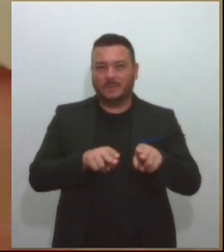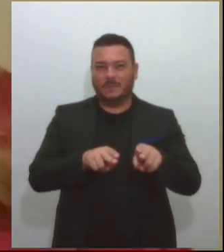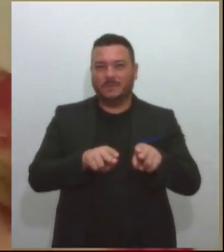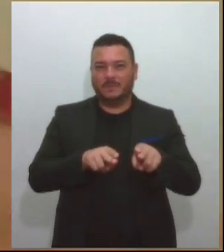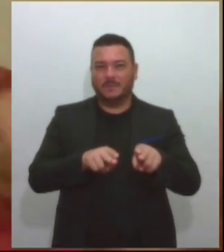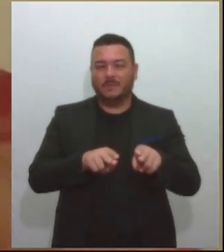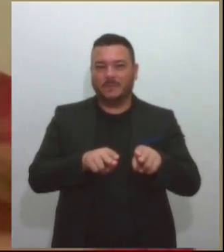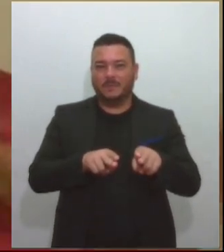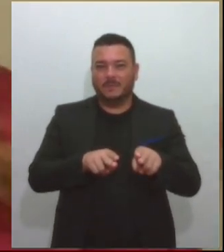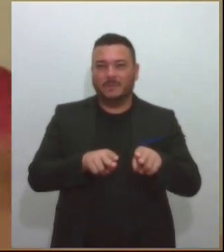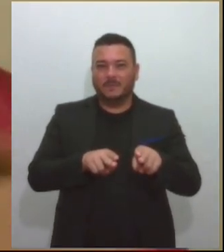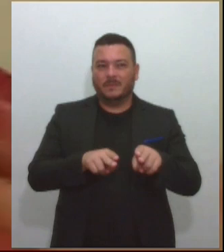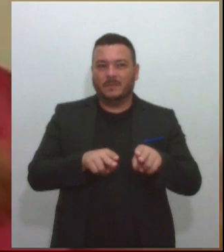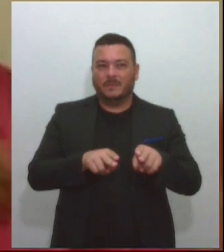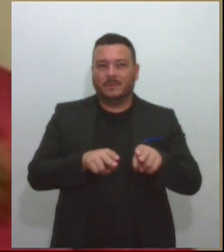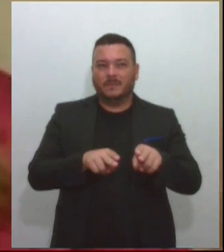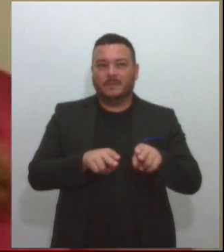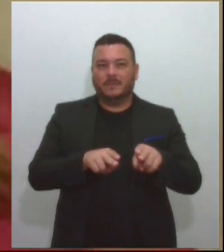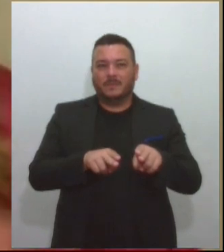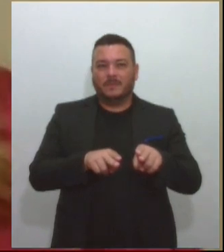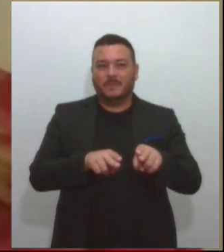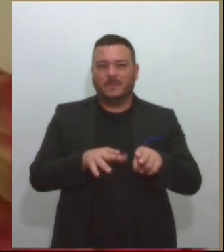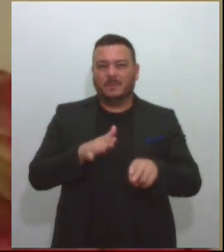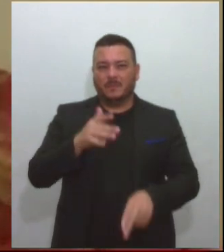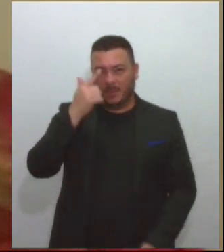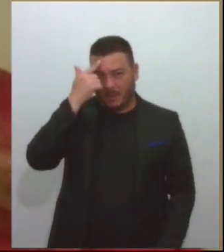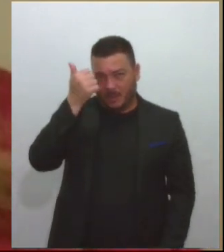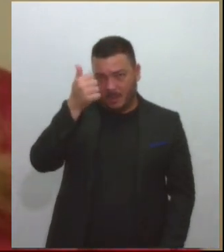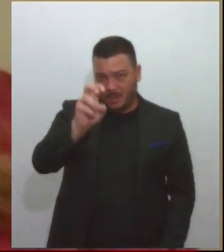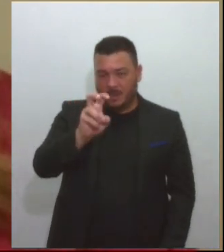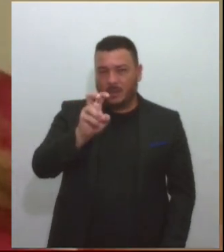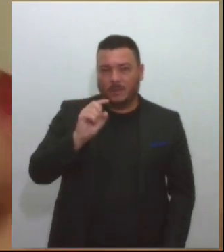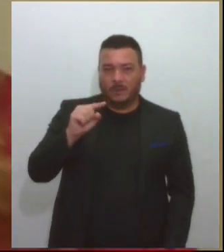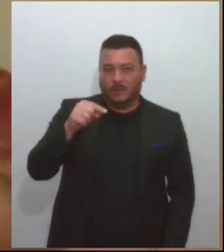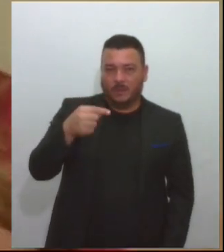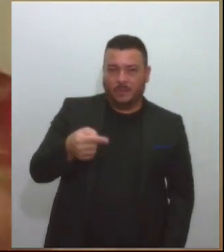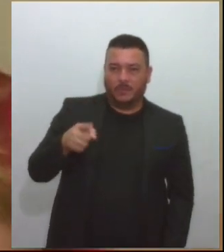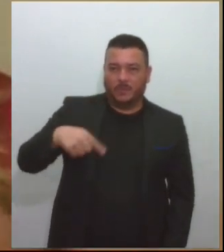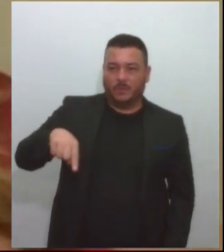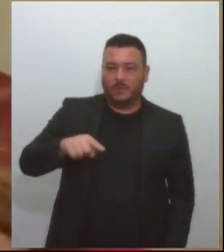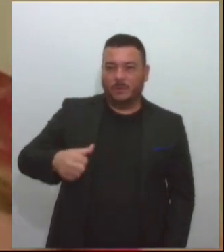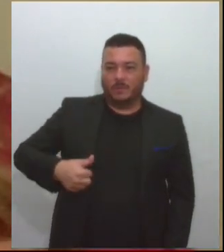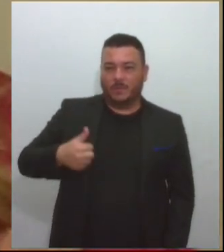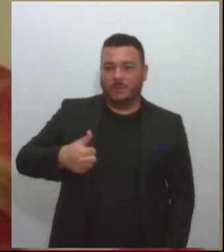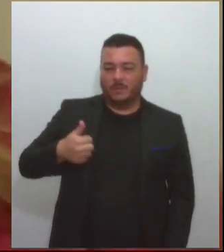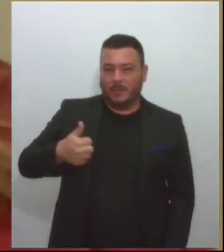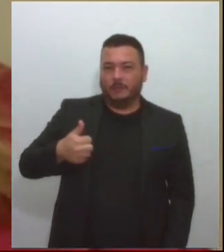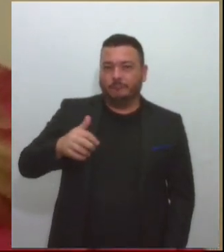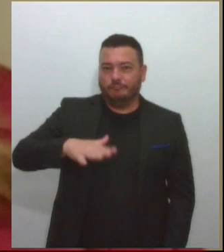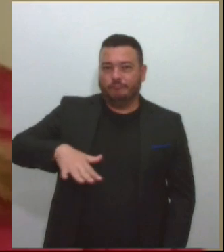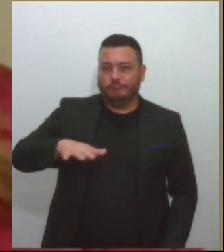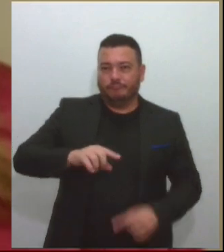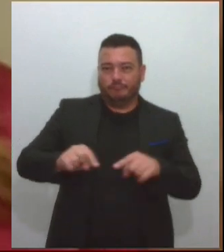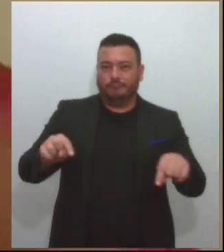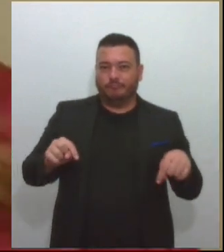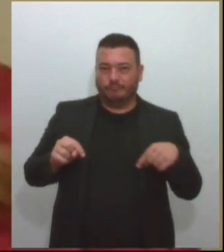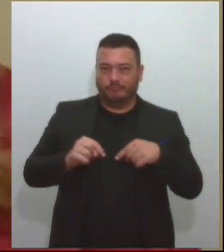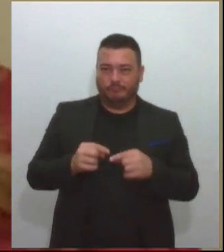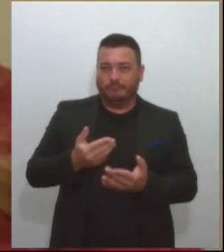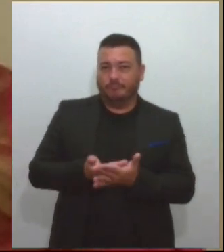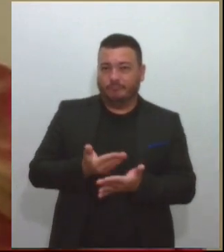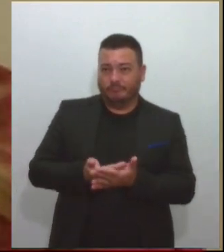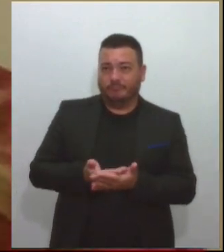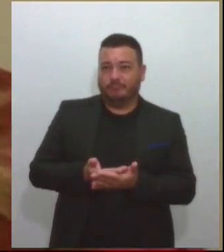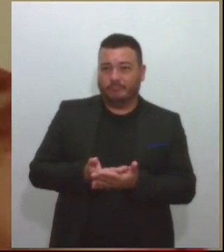a partir de 15 dias após essas primeiras atividades dentro da sala de aula, a gente vai